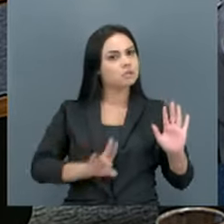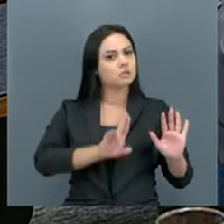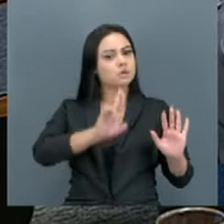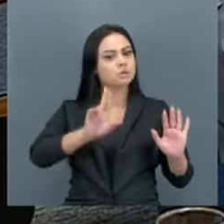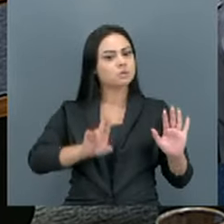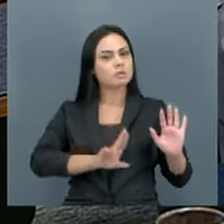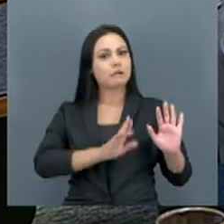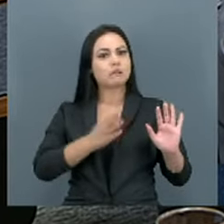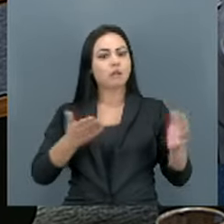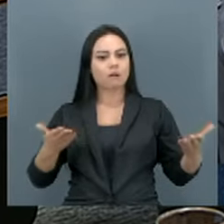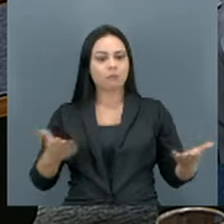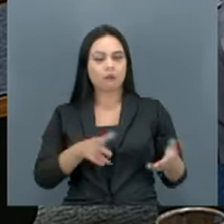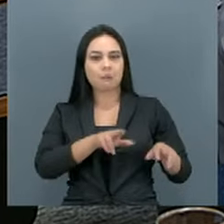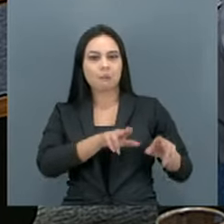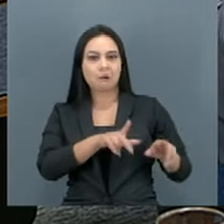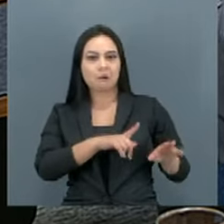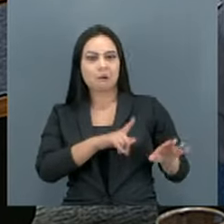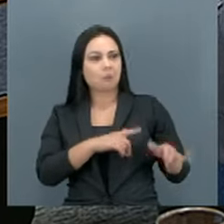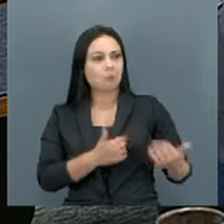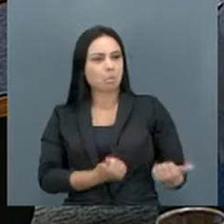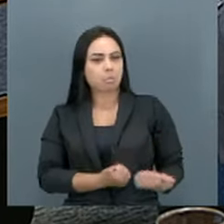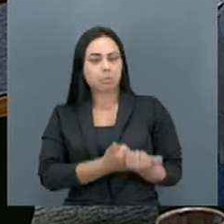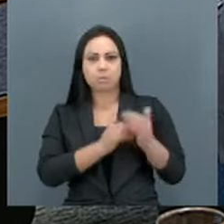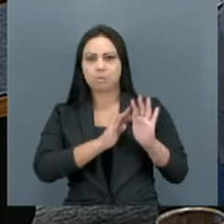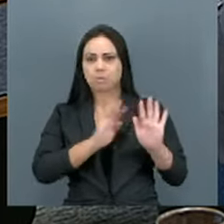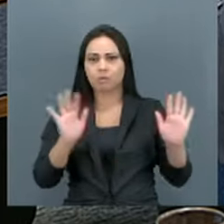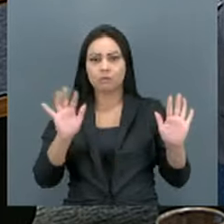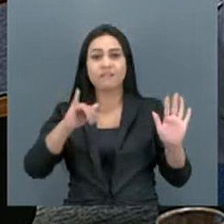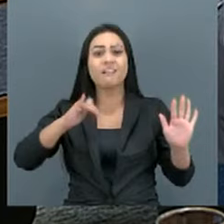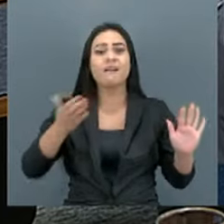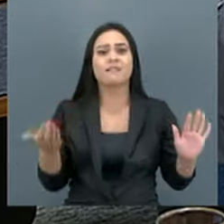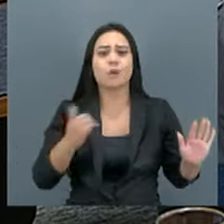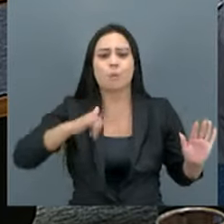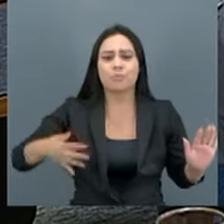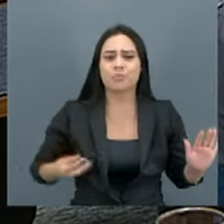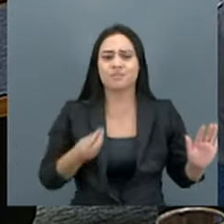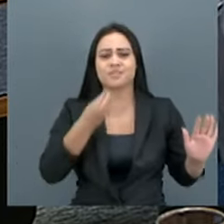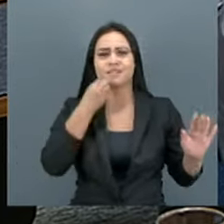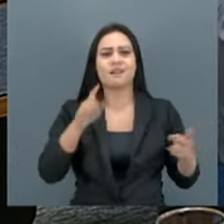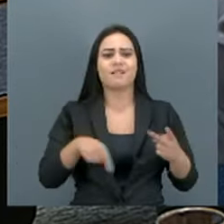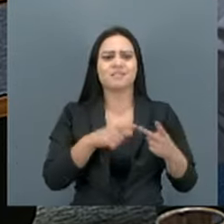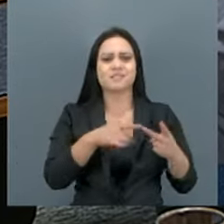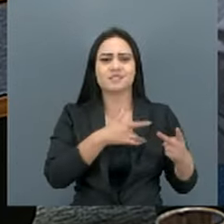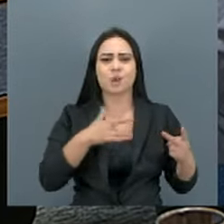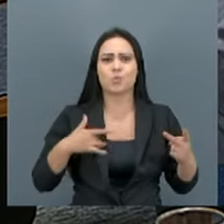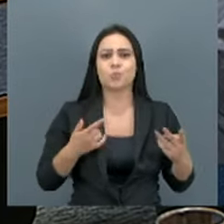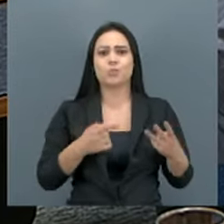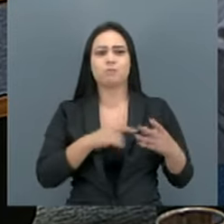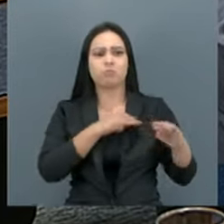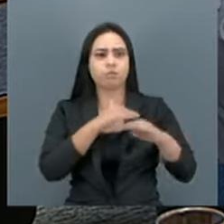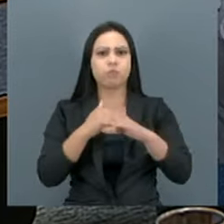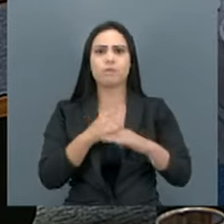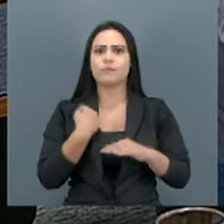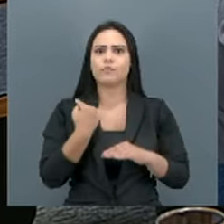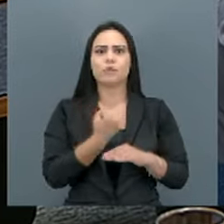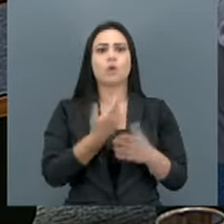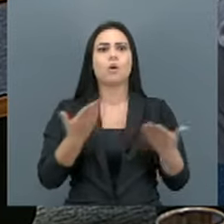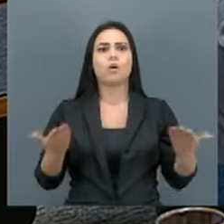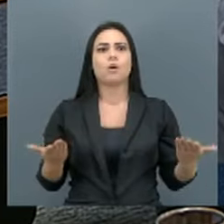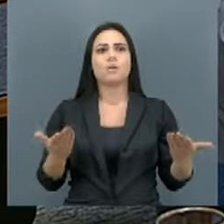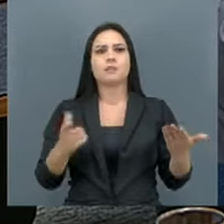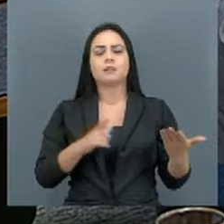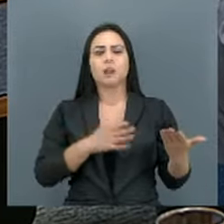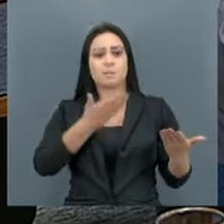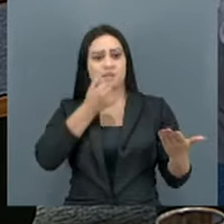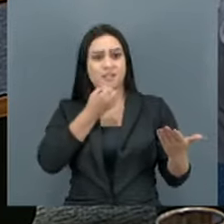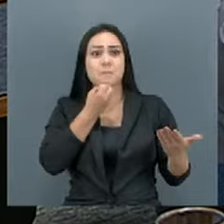sendo usados, como fosse massa de manobra. Ele ainda quer oportunidade, ele quer saúde, quer educação. É gente igual a nós aqui, quer alimentar bem,